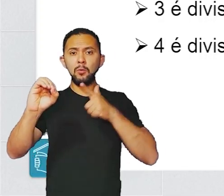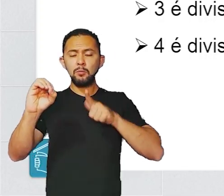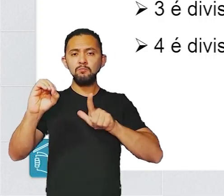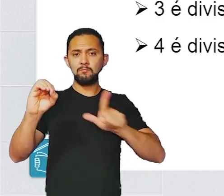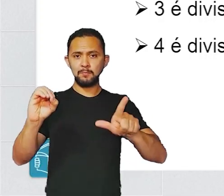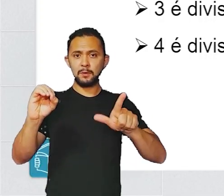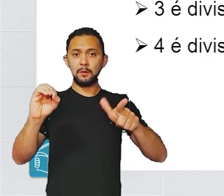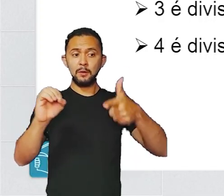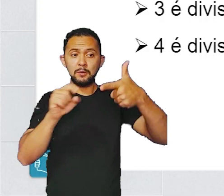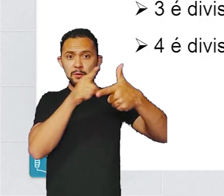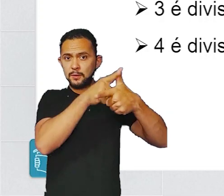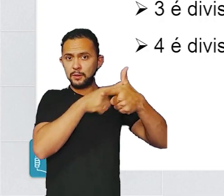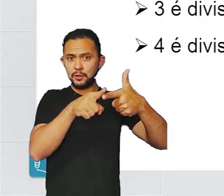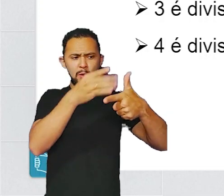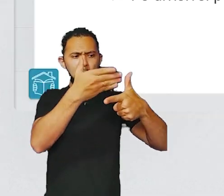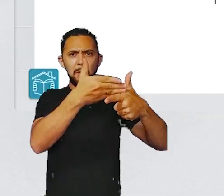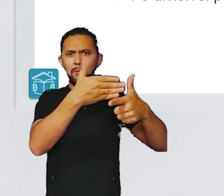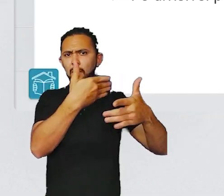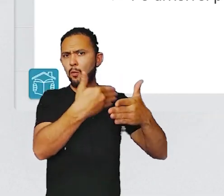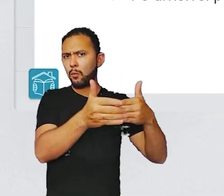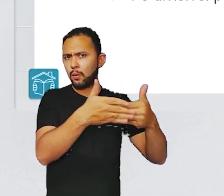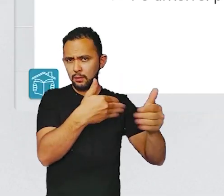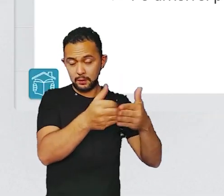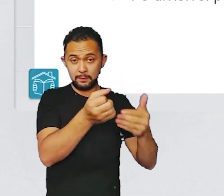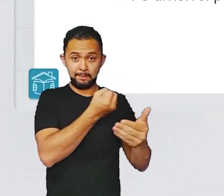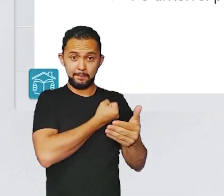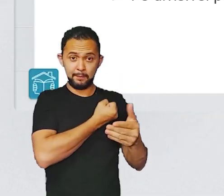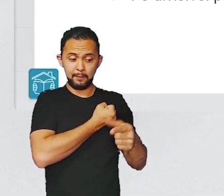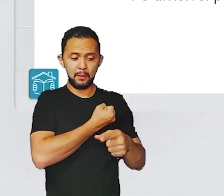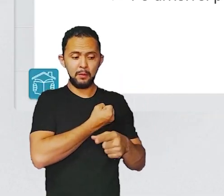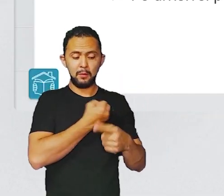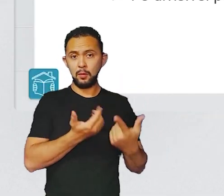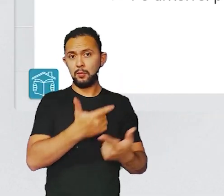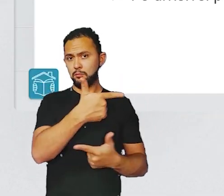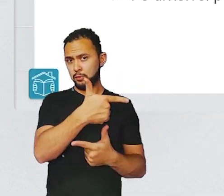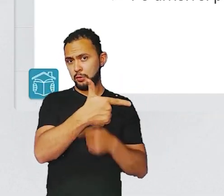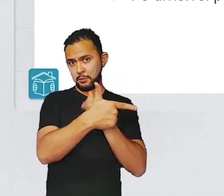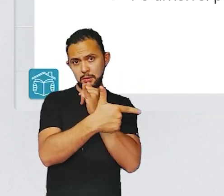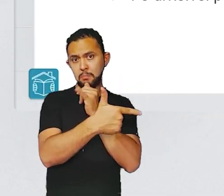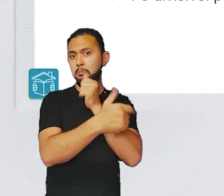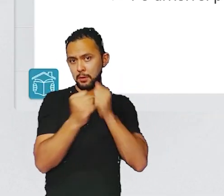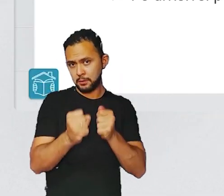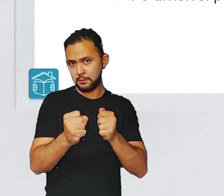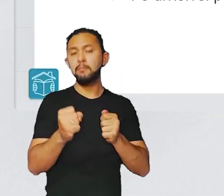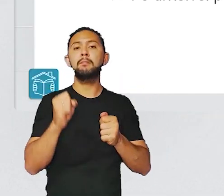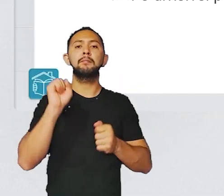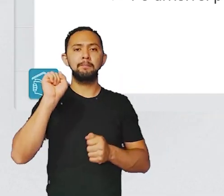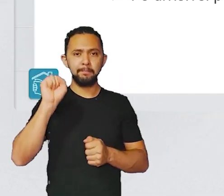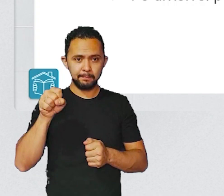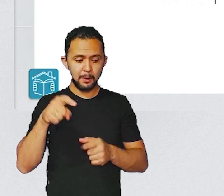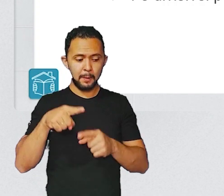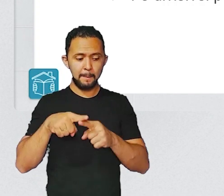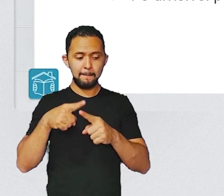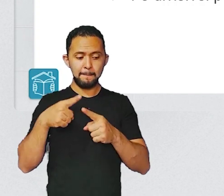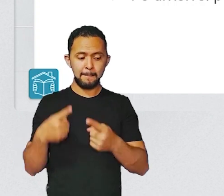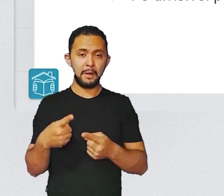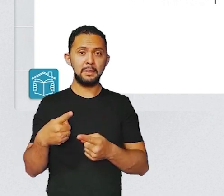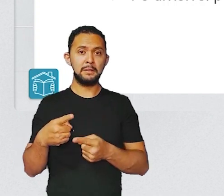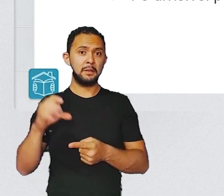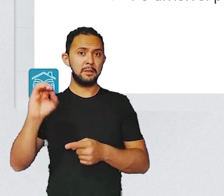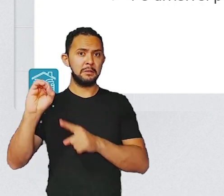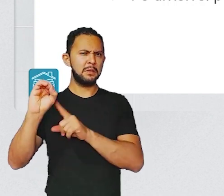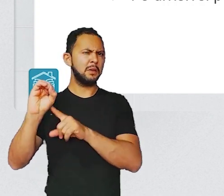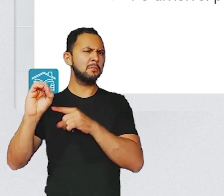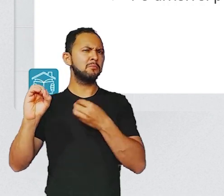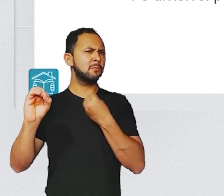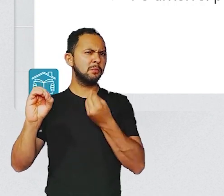Por exemplo, 0 dividido para 2. Você pode fazer isso? Pode. Tá bom? 0 dividido para 2. Ah, não, professor. Não dá. Não,